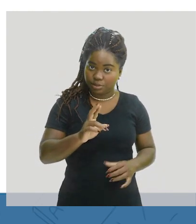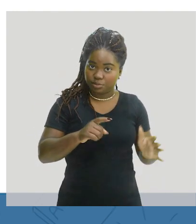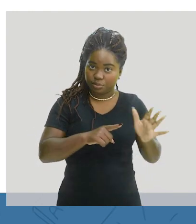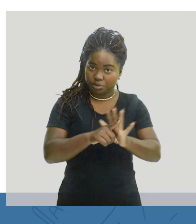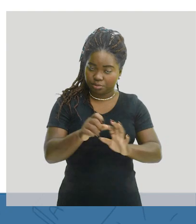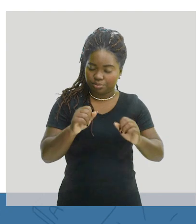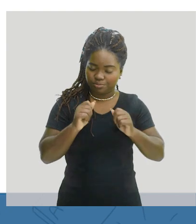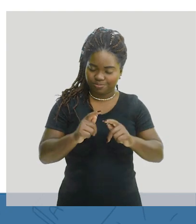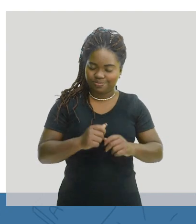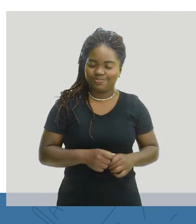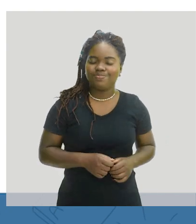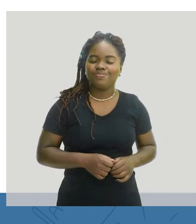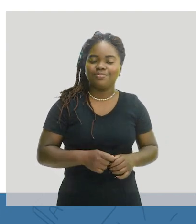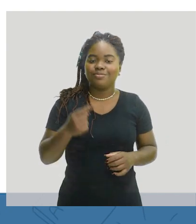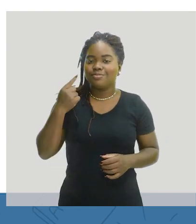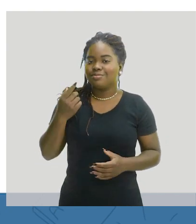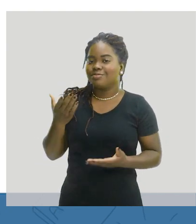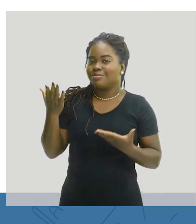né? Primeira questão.